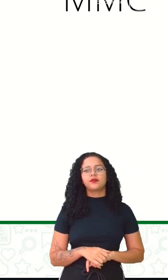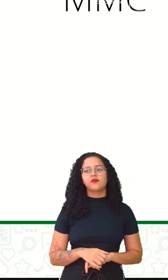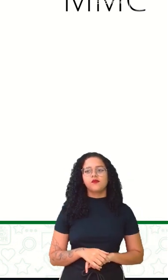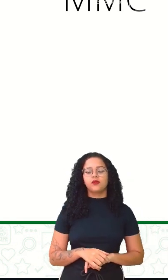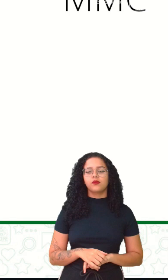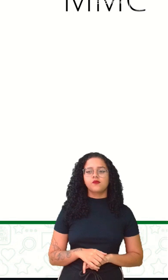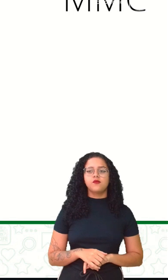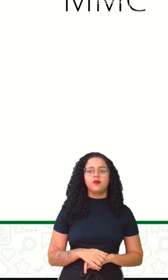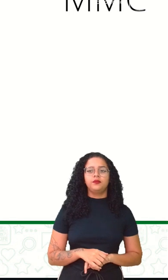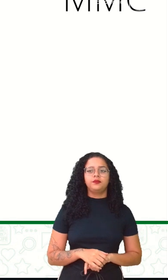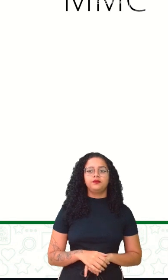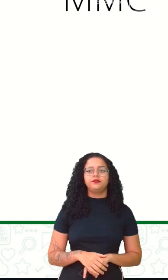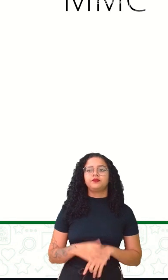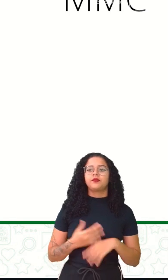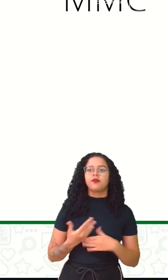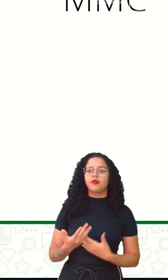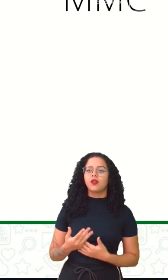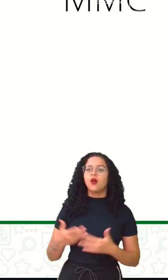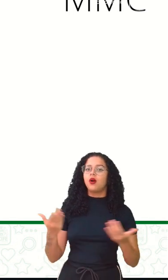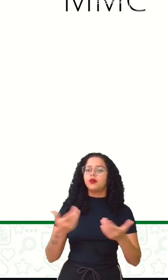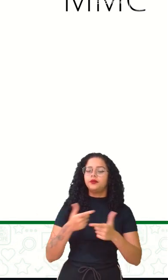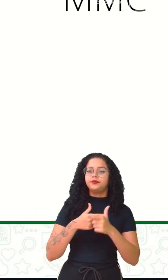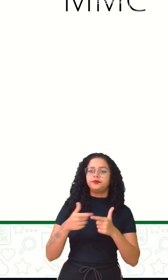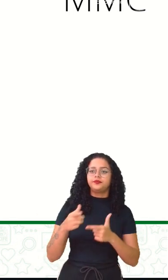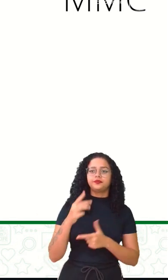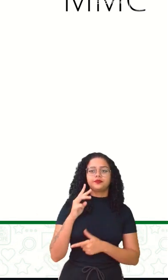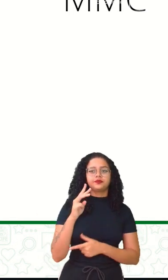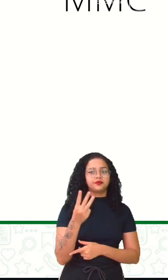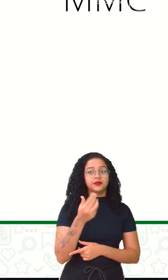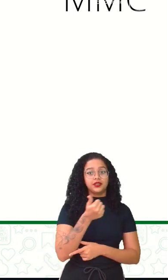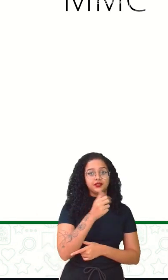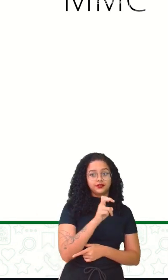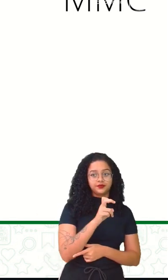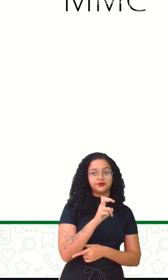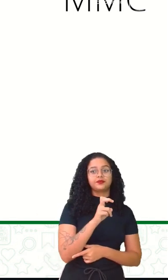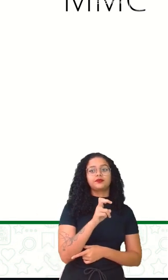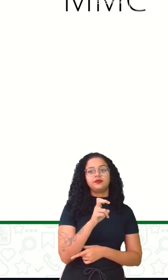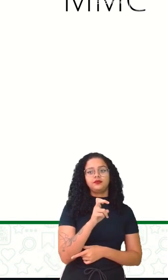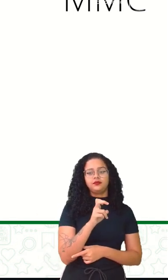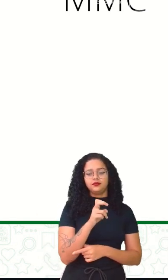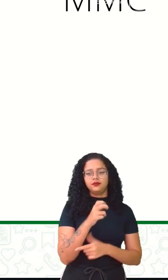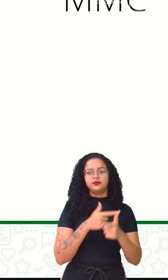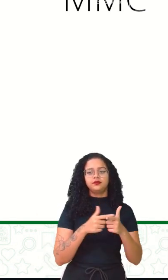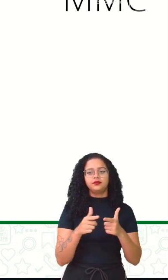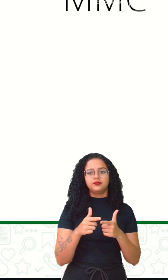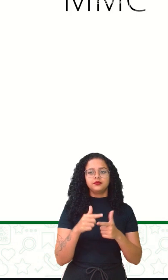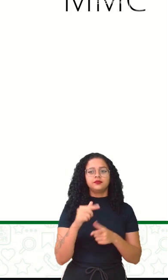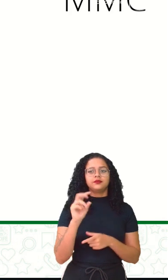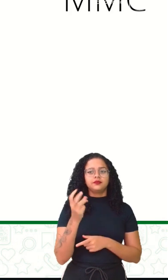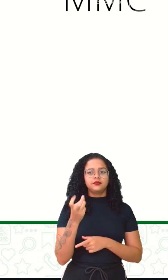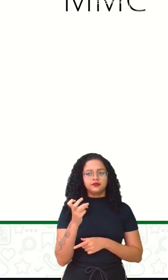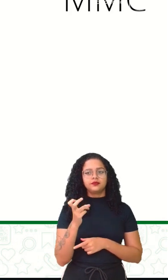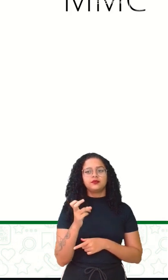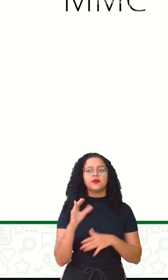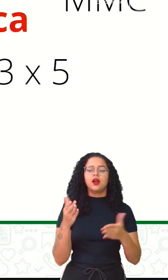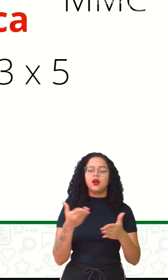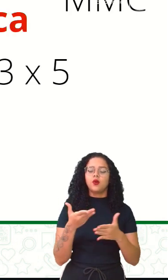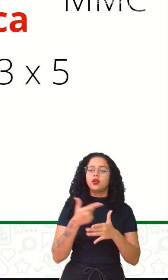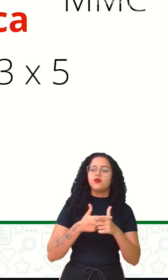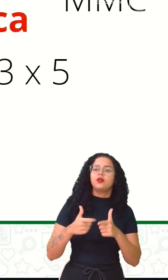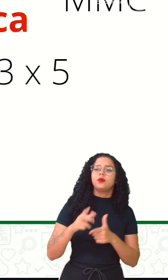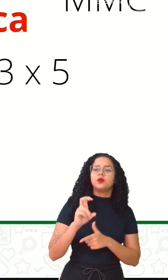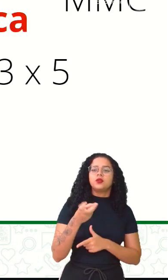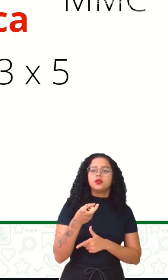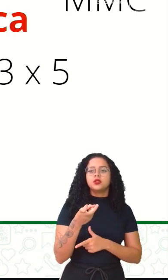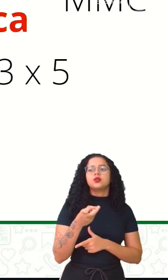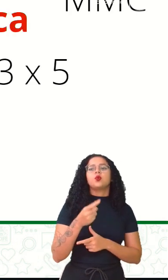dar 5. E aí por 3, ó, 15 por 3 vai dar 5 e 5 vai dar 1. E se eu dividir por 5, o que